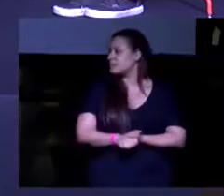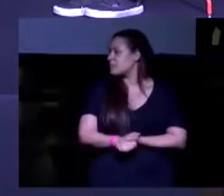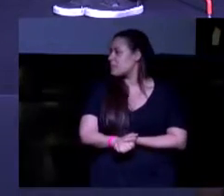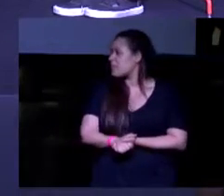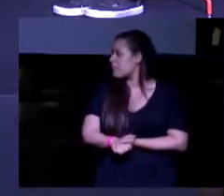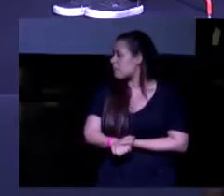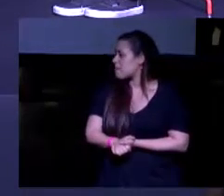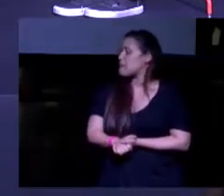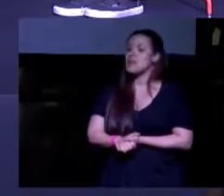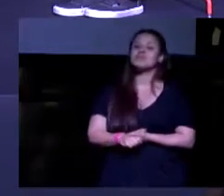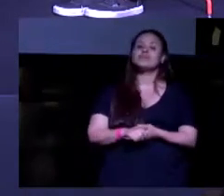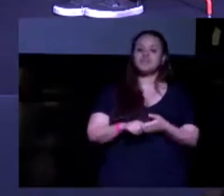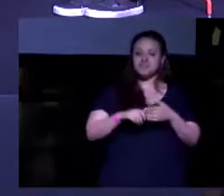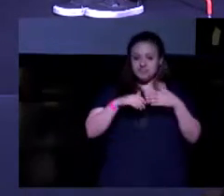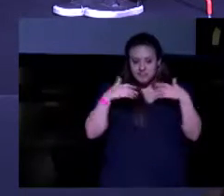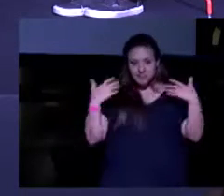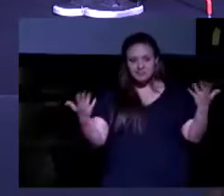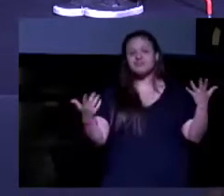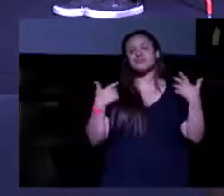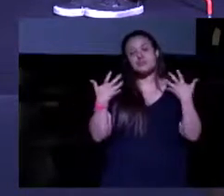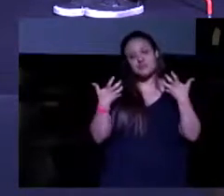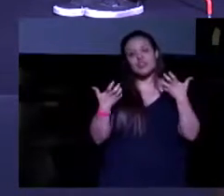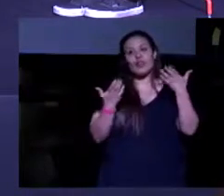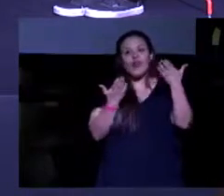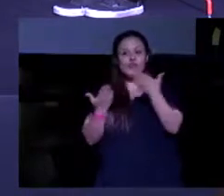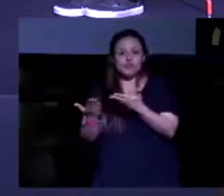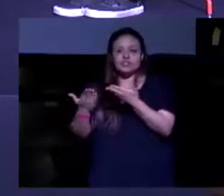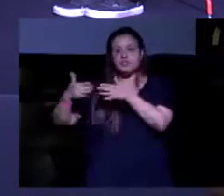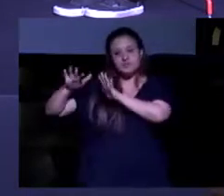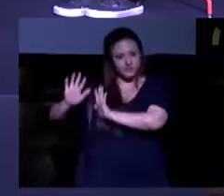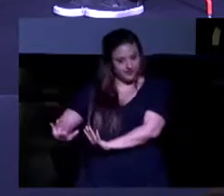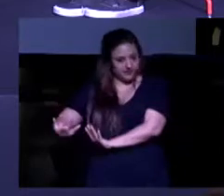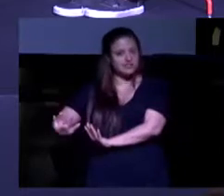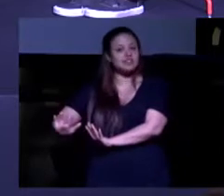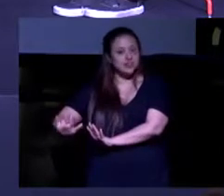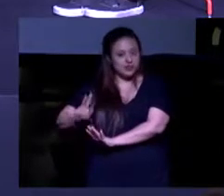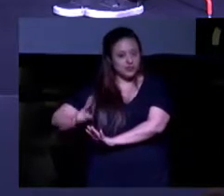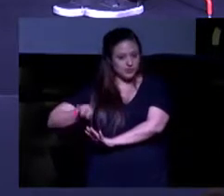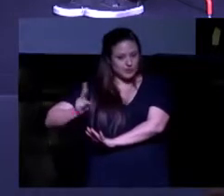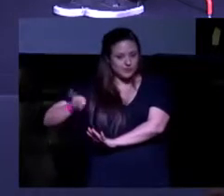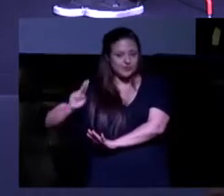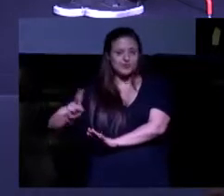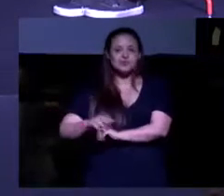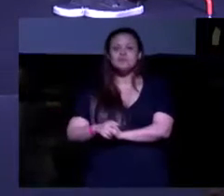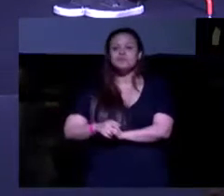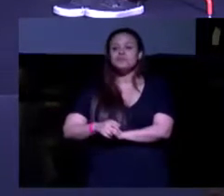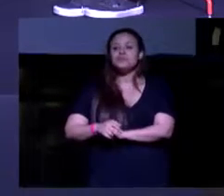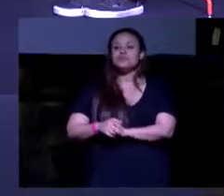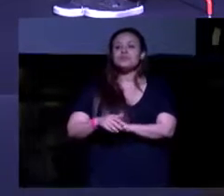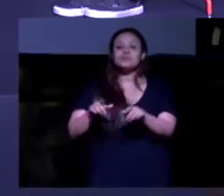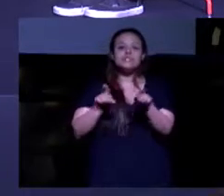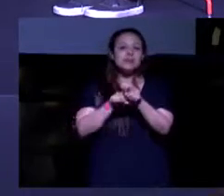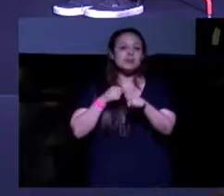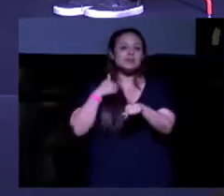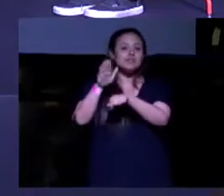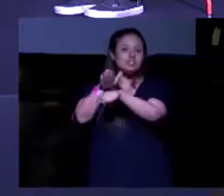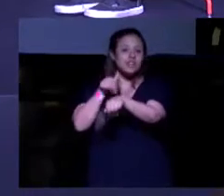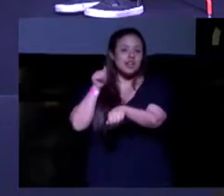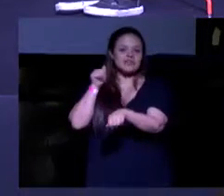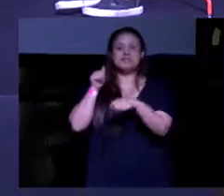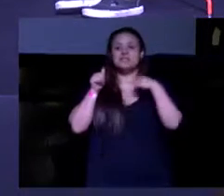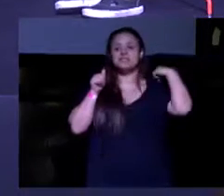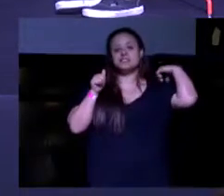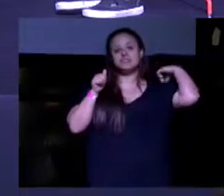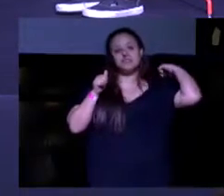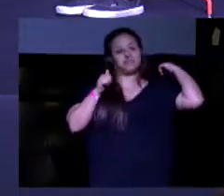comigo, mas agora eu vou anunciar para vocês e chamar aqui. Inclusive, eu tenho